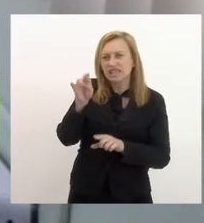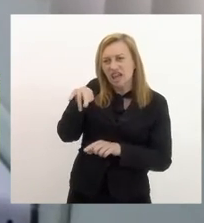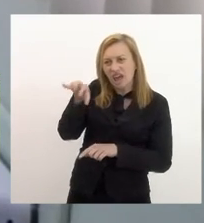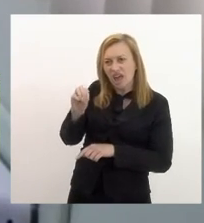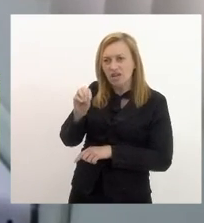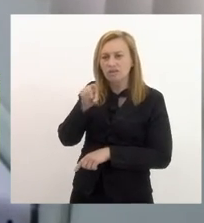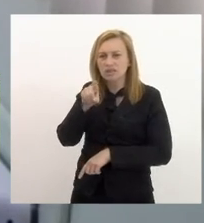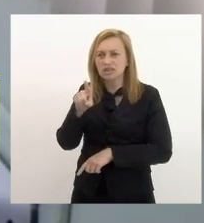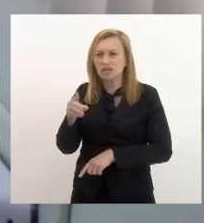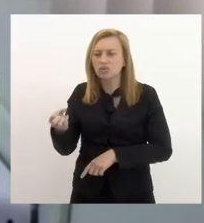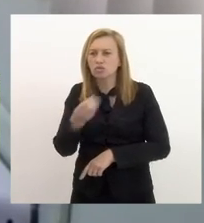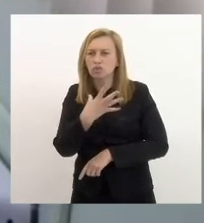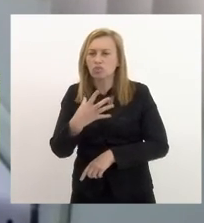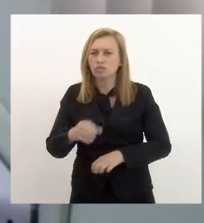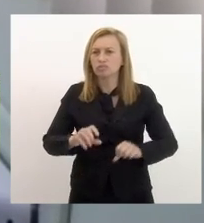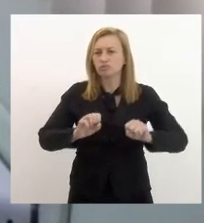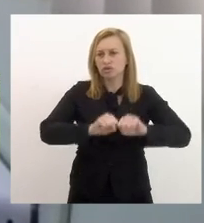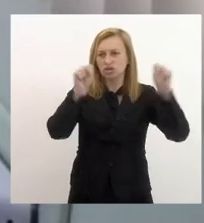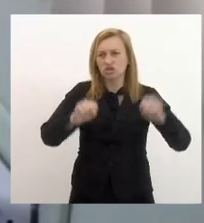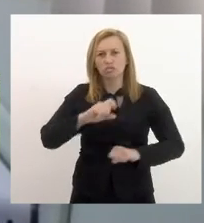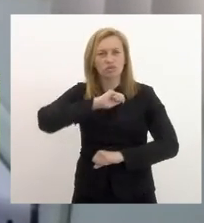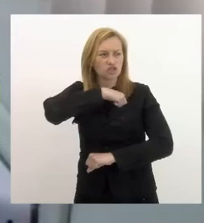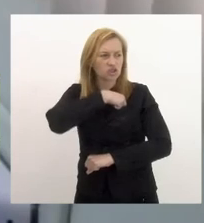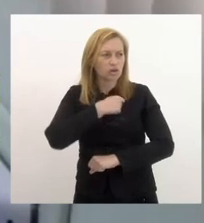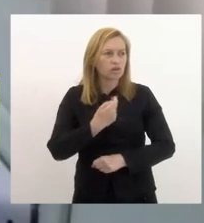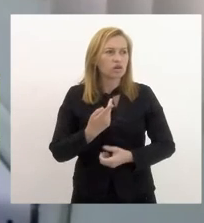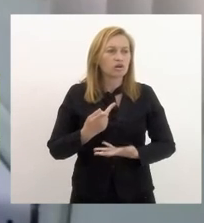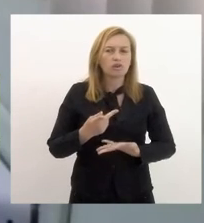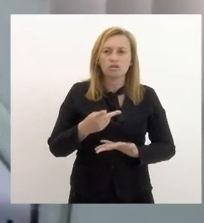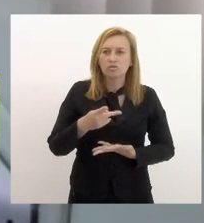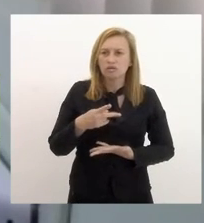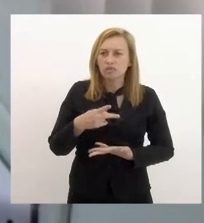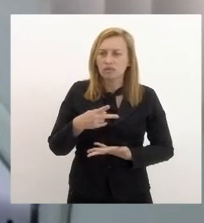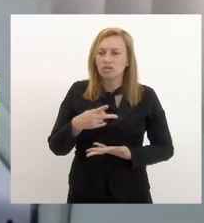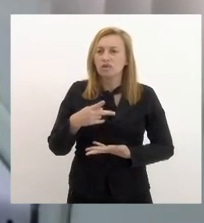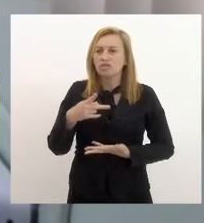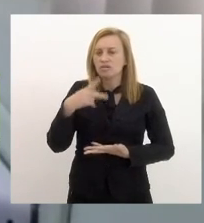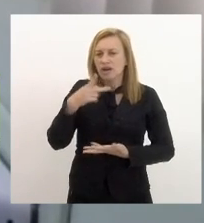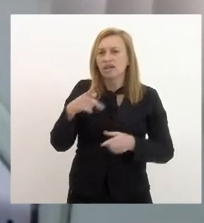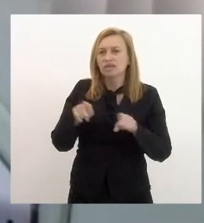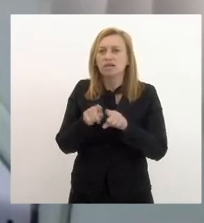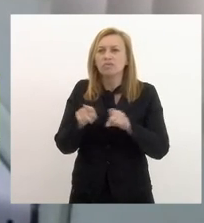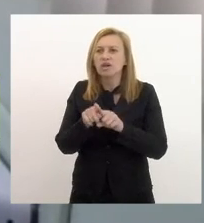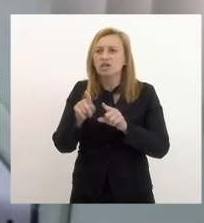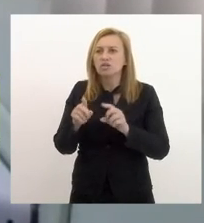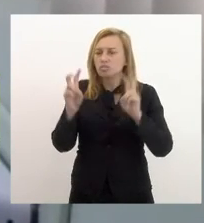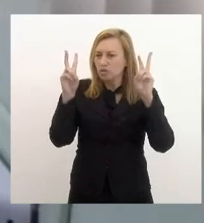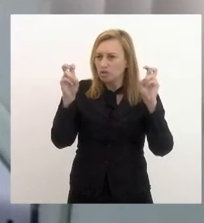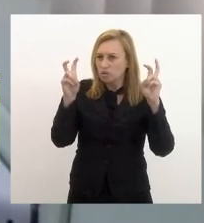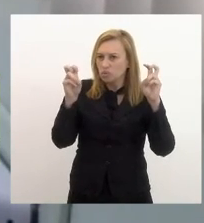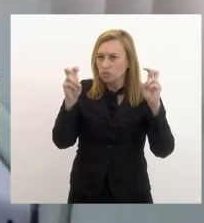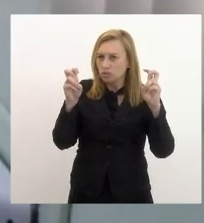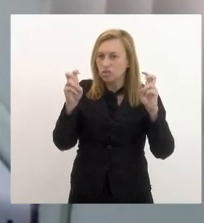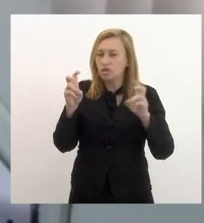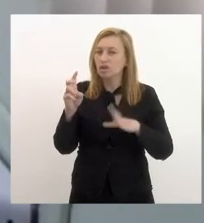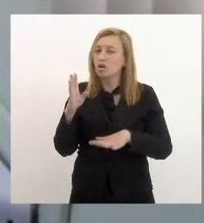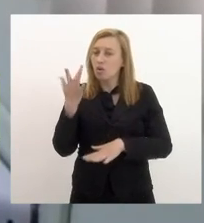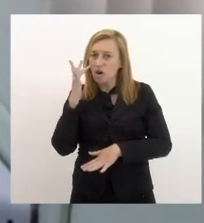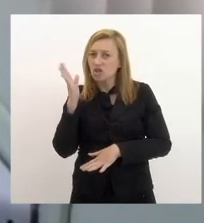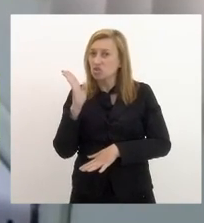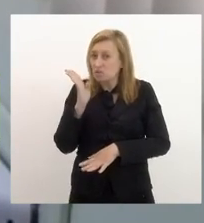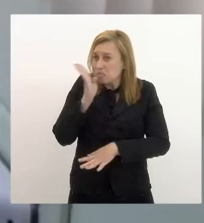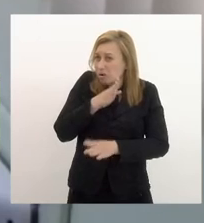que isso não opera em regime de recuperação fiscal e vou jogar luz sobre um ponto que eu considero que seja lá maldade